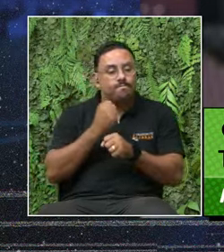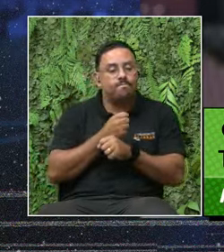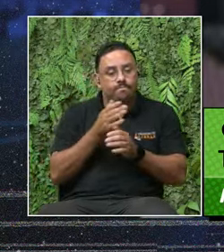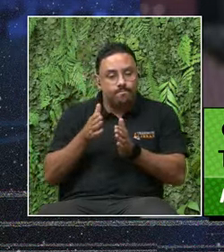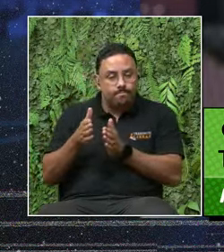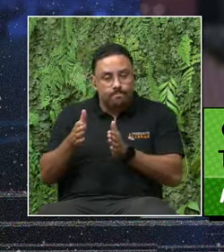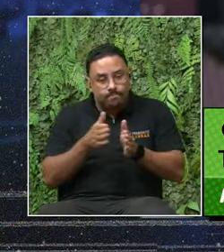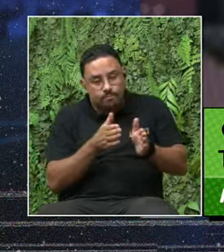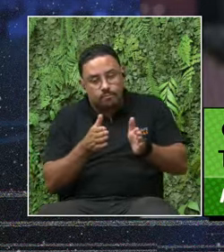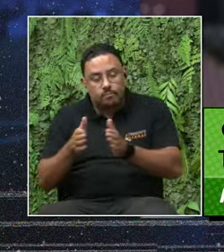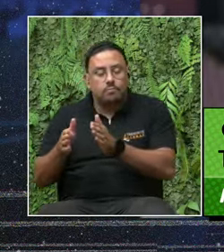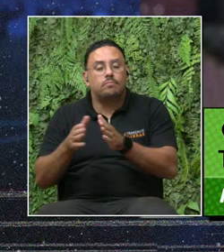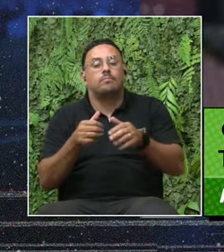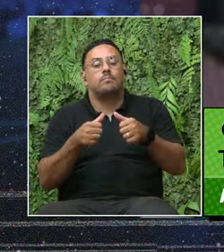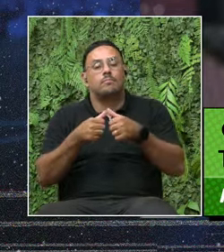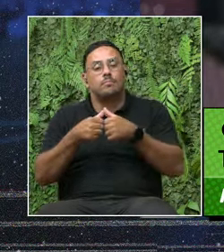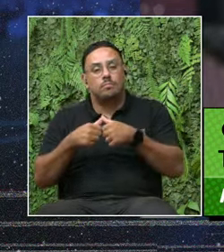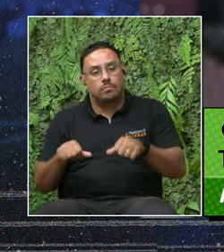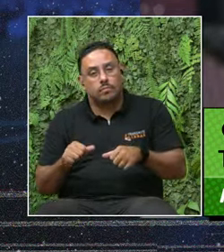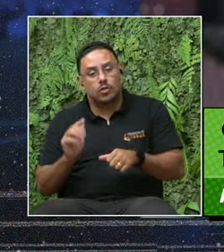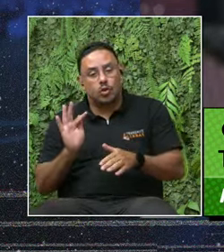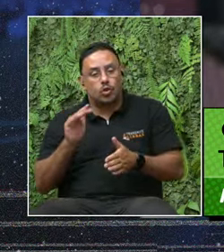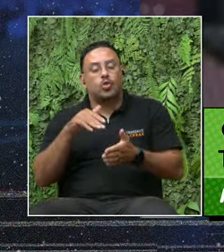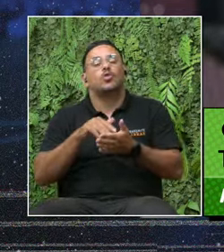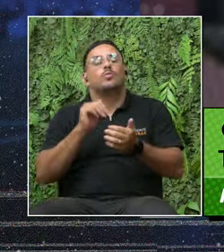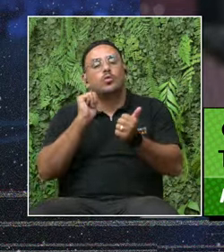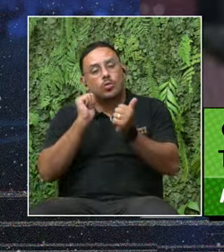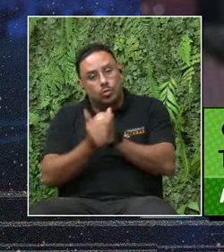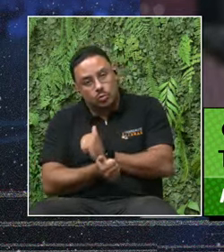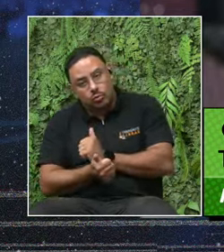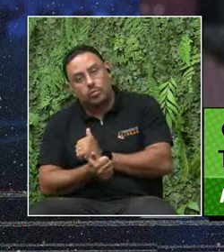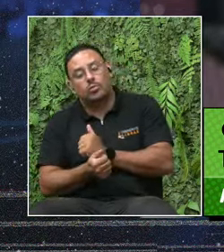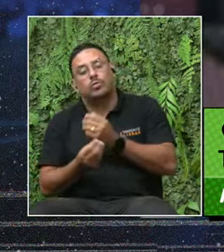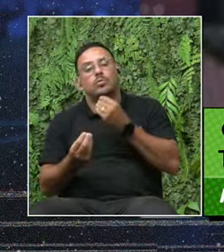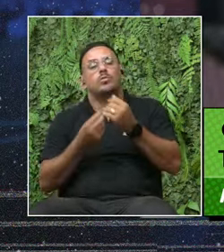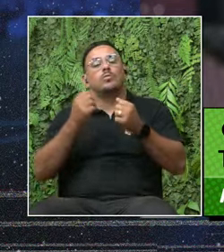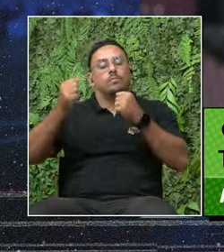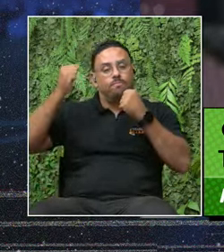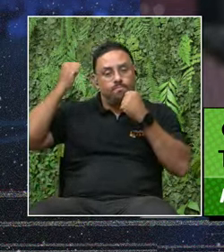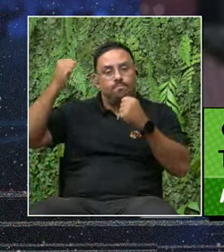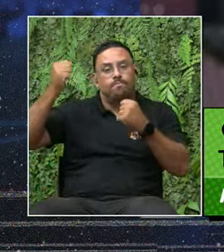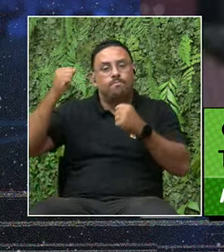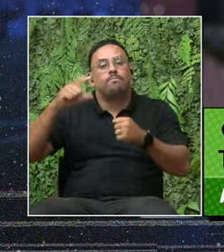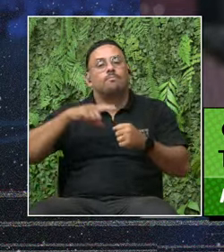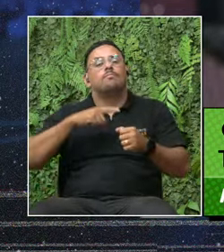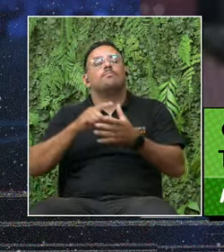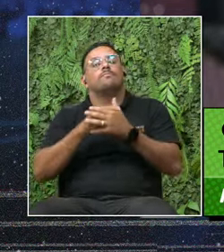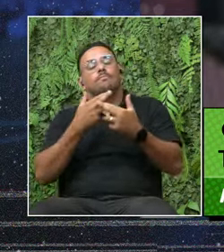conam f útimo de local Conda torci